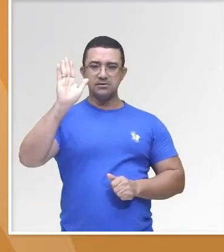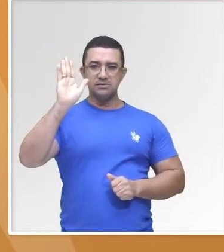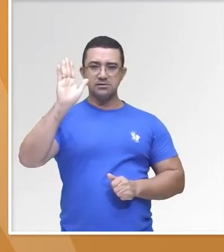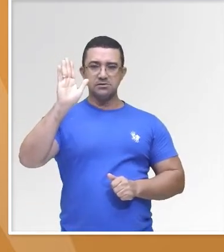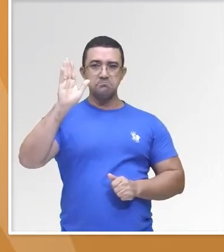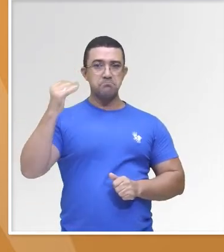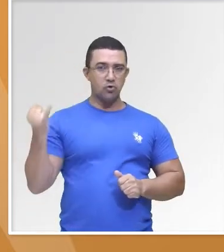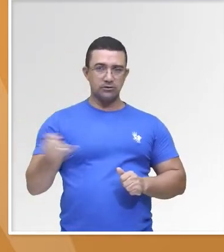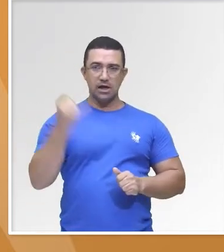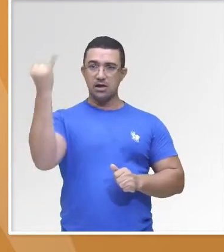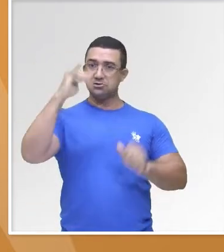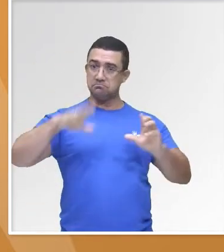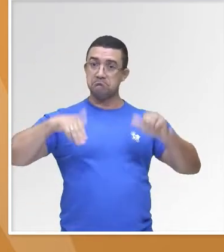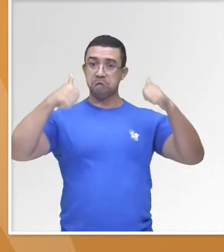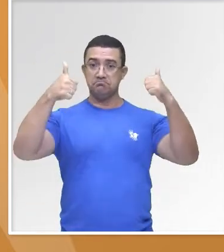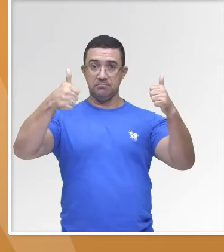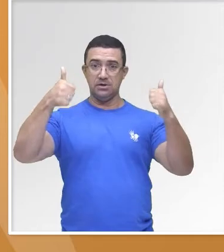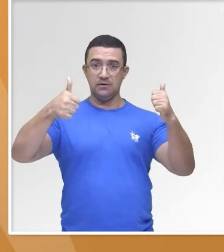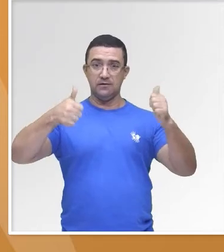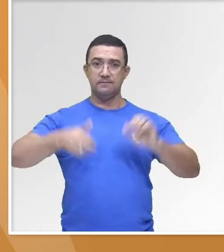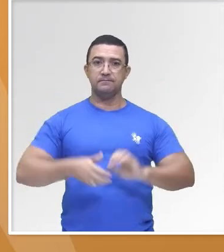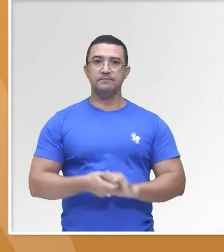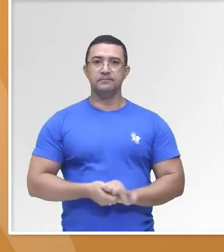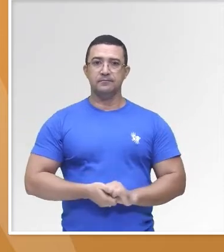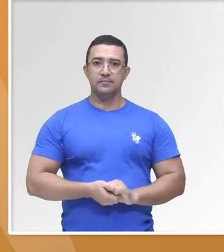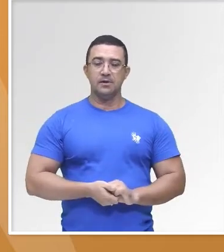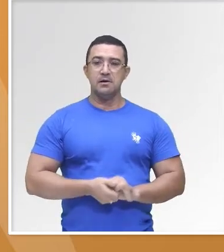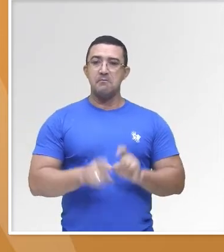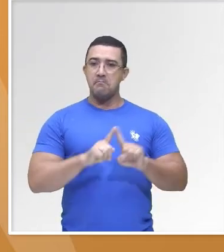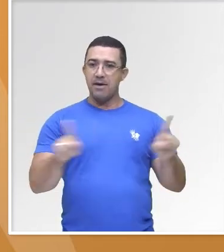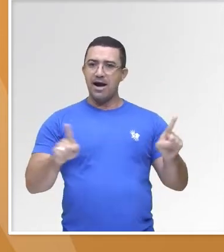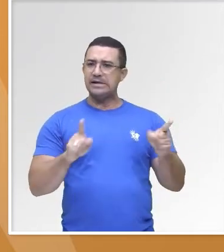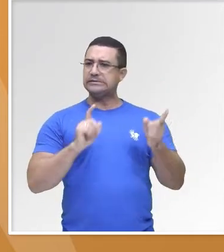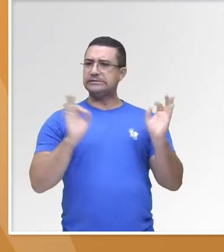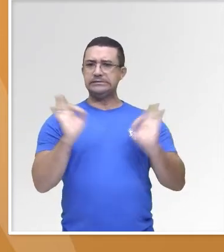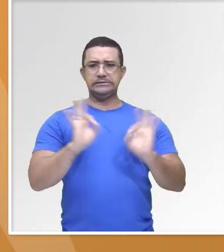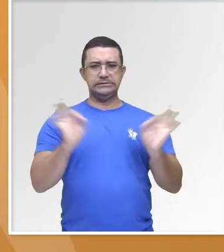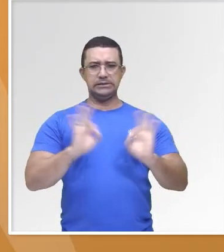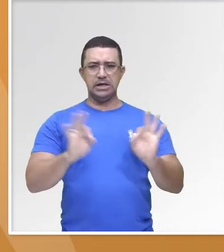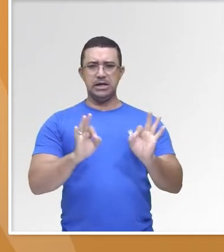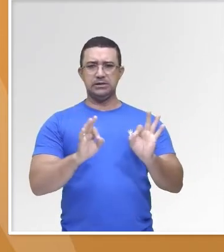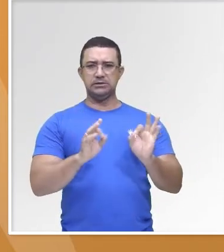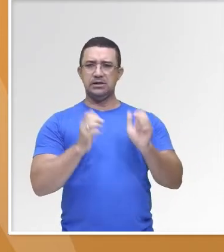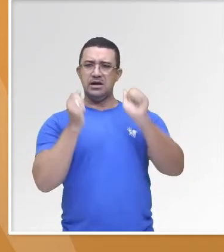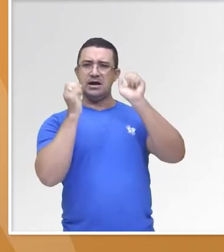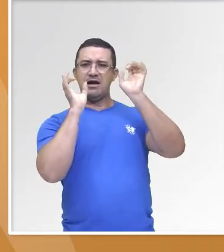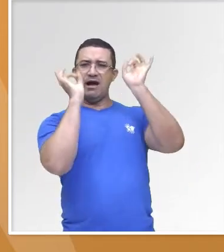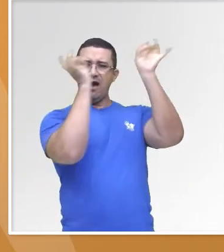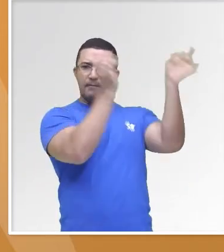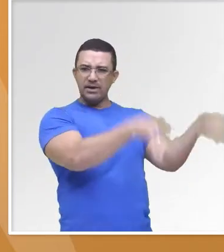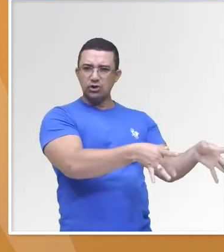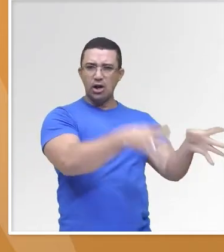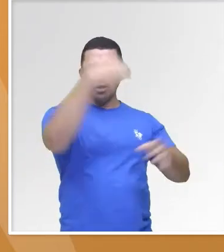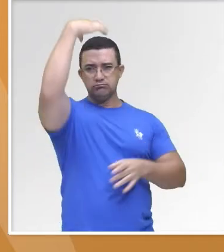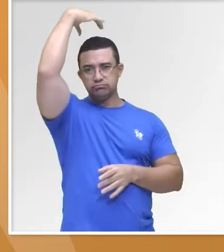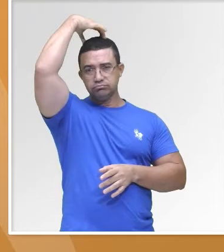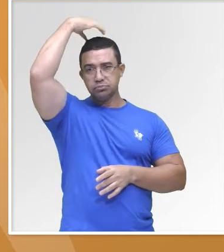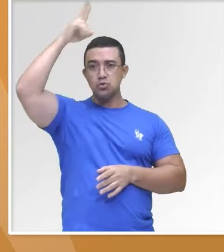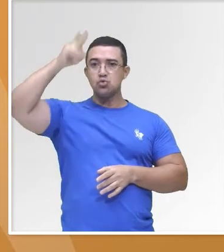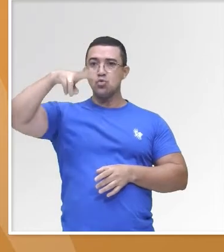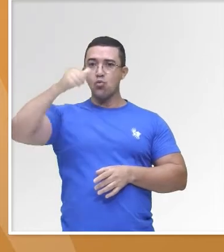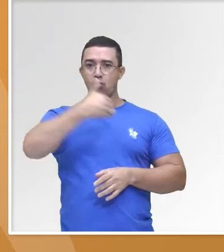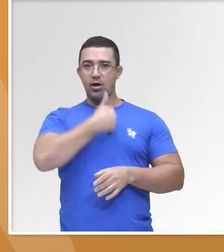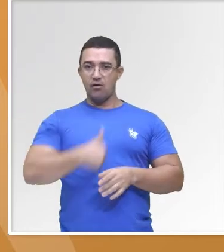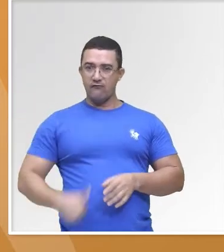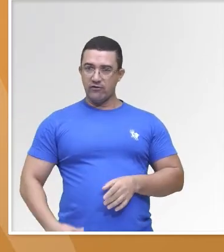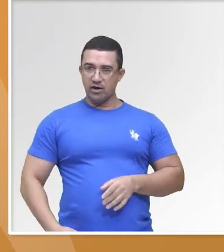eficiente. Contudo, sem abandonar os fatores absolutistas da monarquia. Professor, um pouco